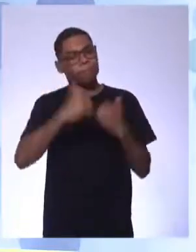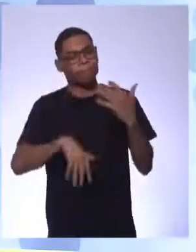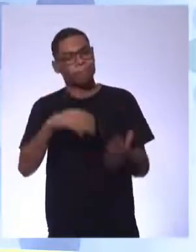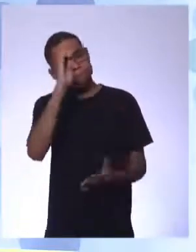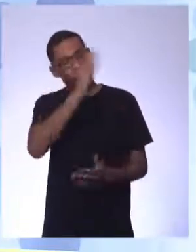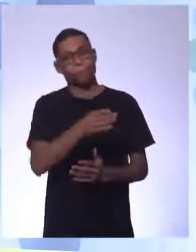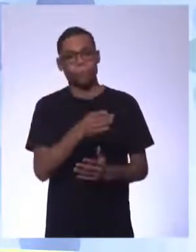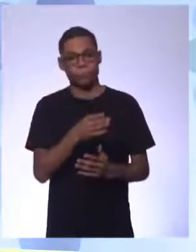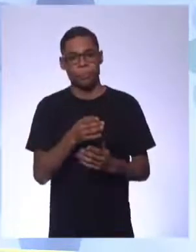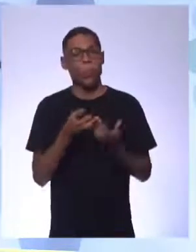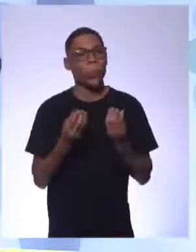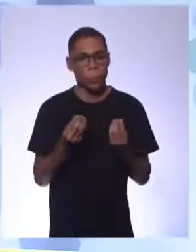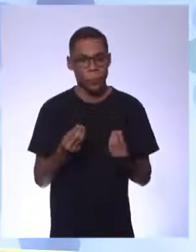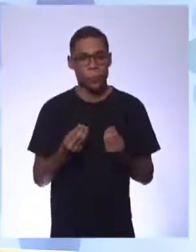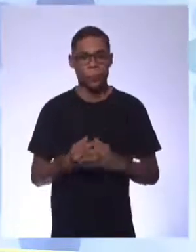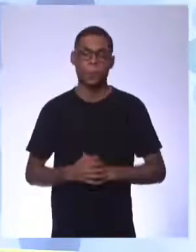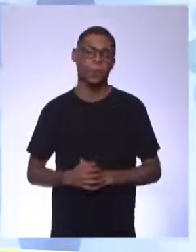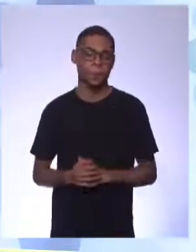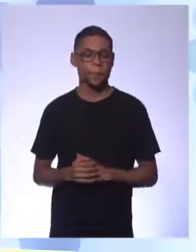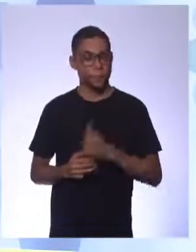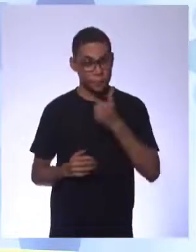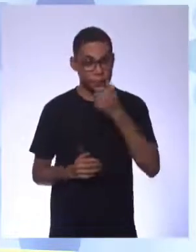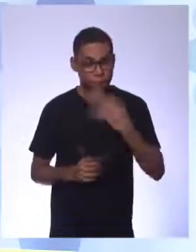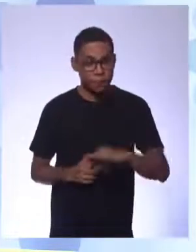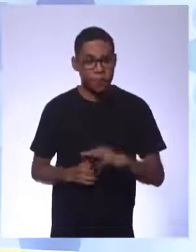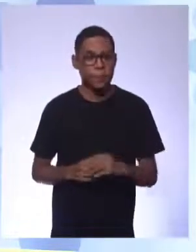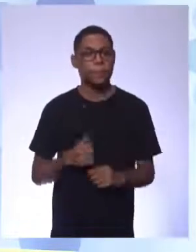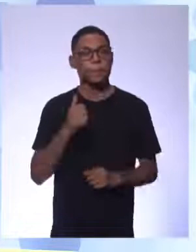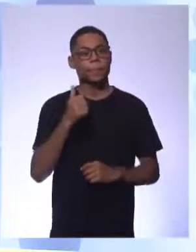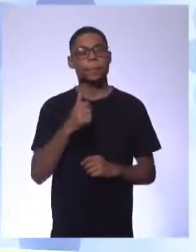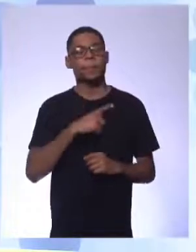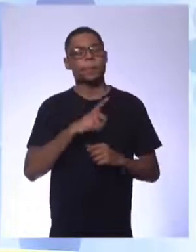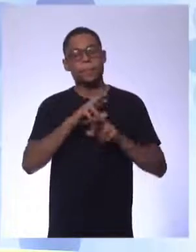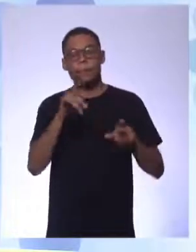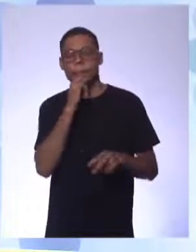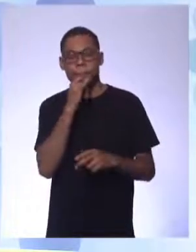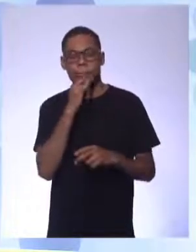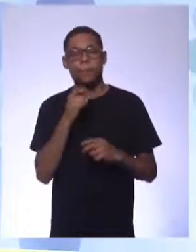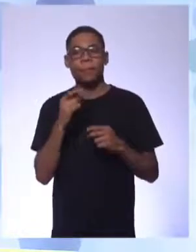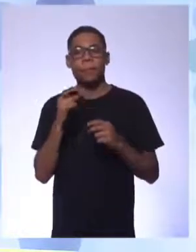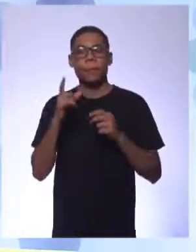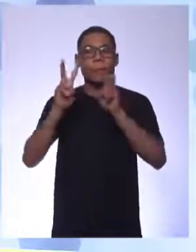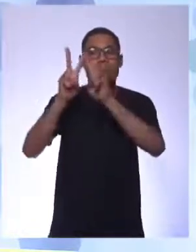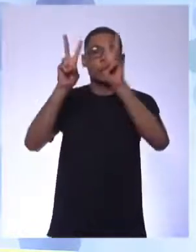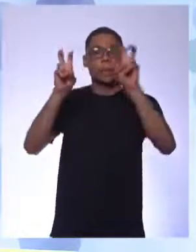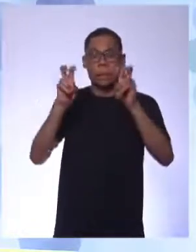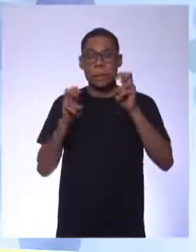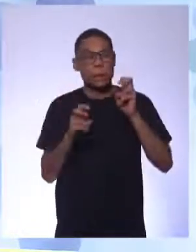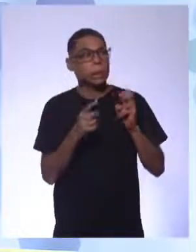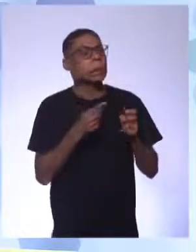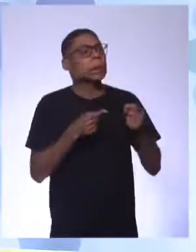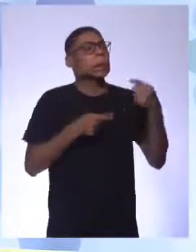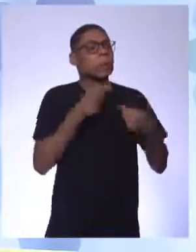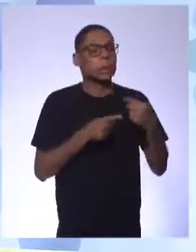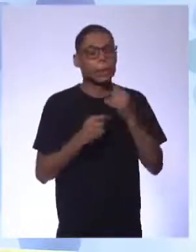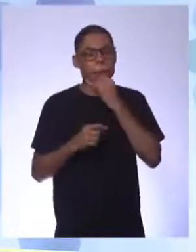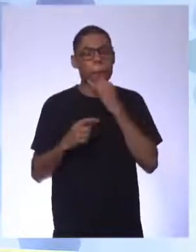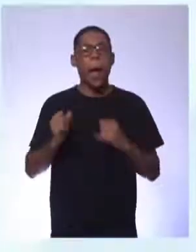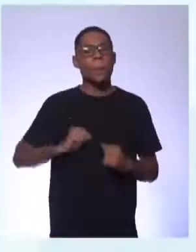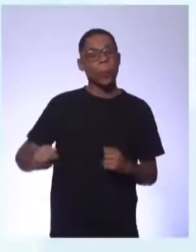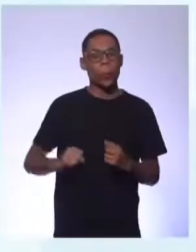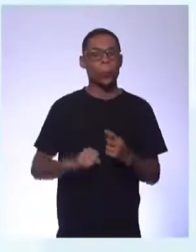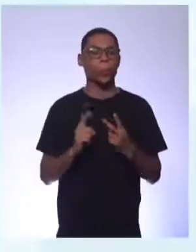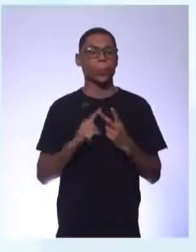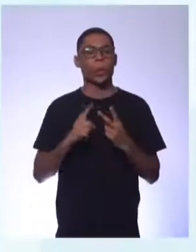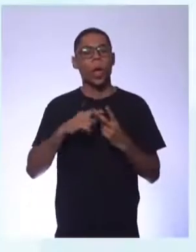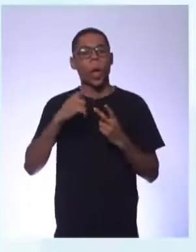uma coisa vai levando a outra, certo? Então, olha só, questões polêmicas, por exemplo, né? Aí são sérios, legalização do aborto,